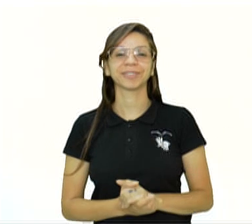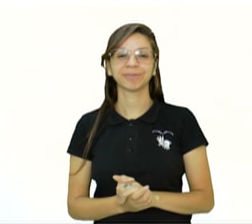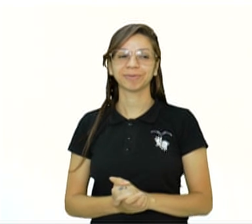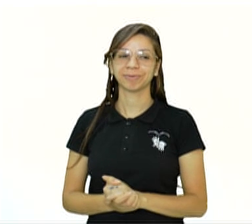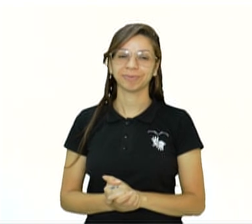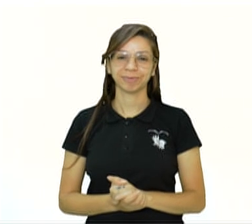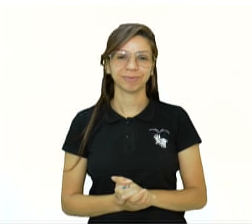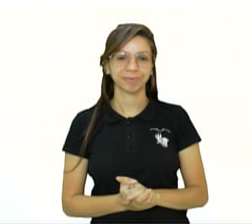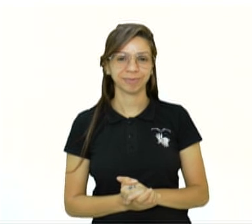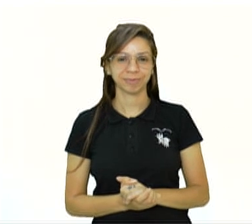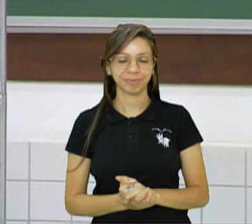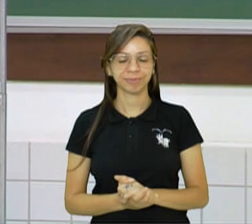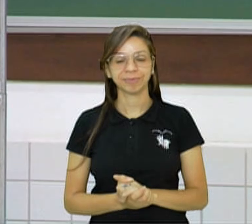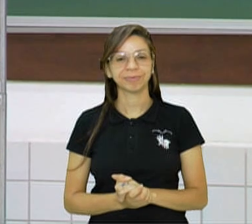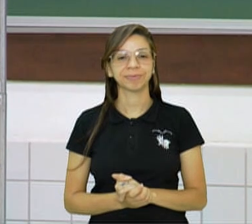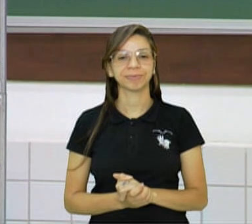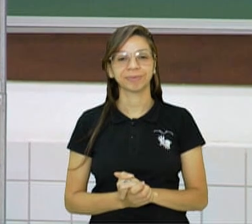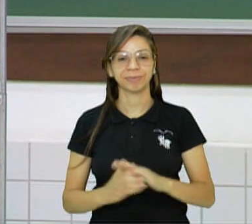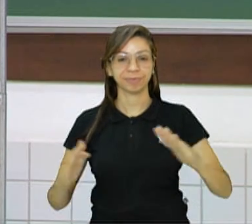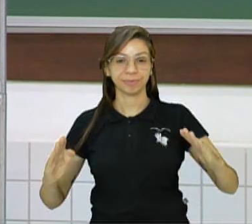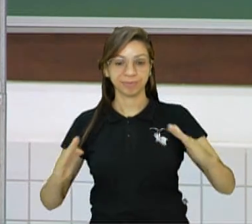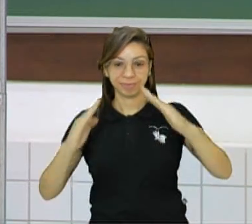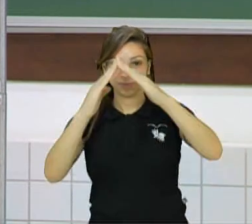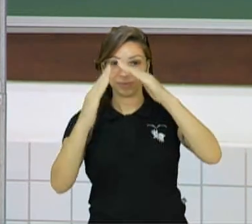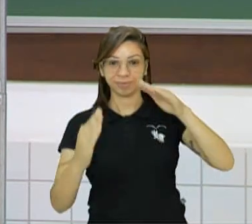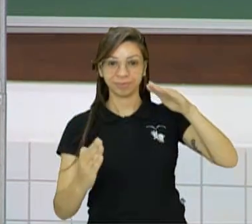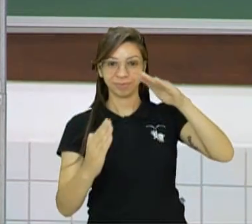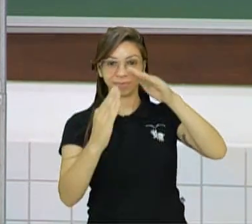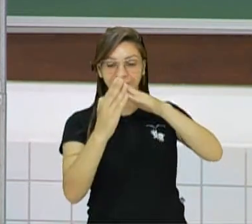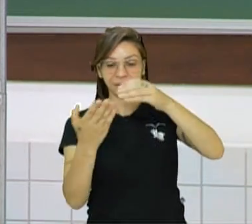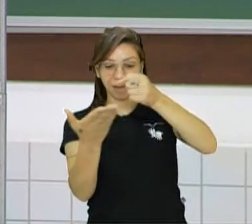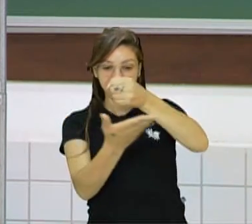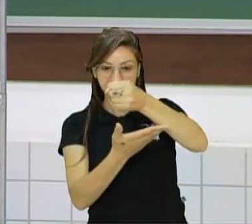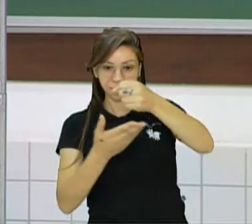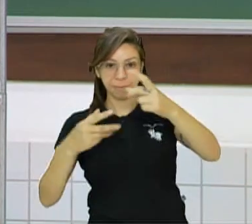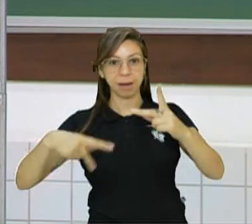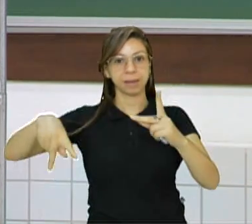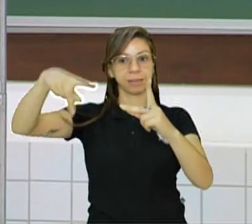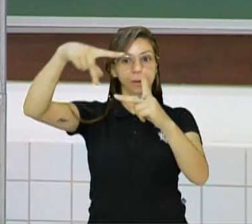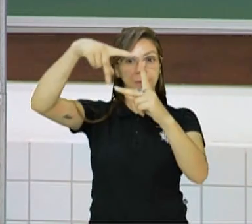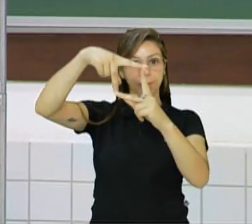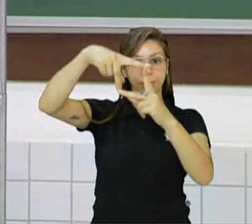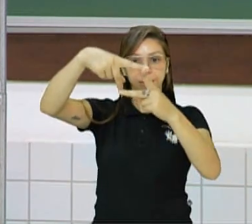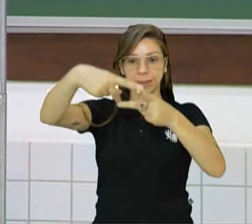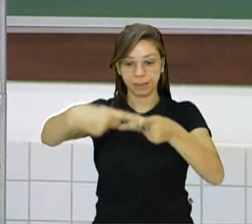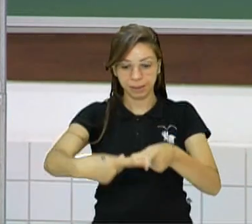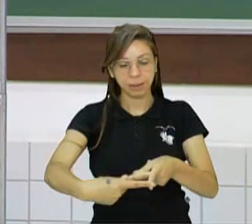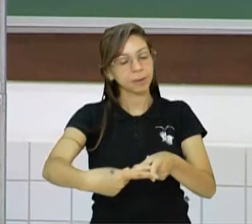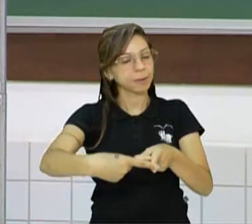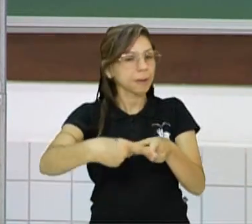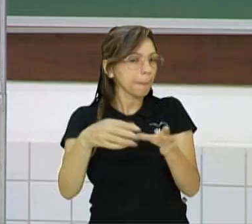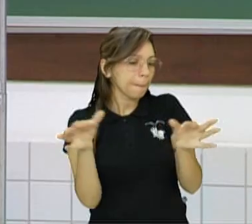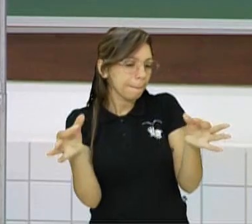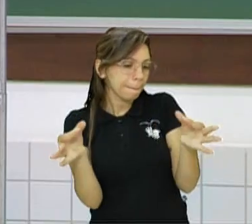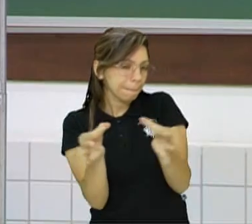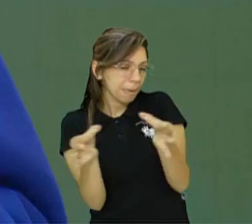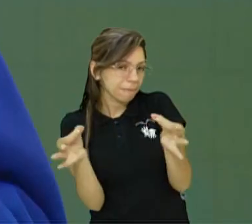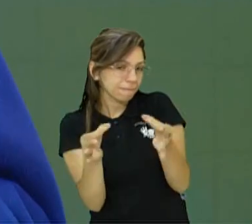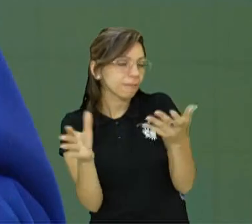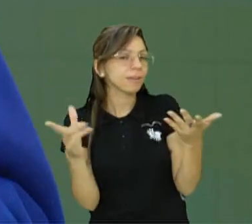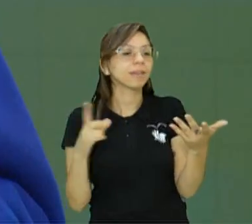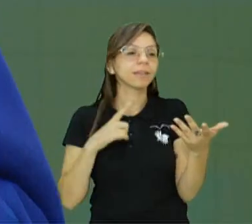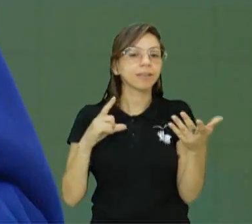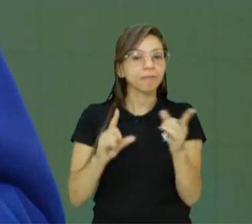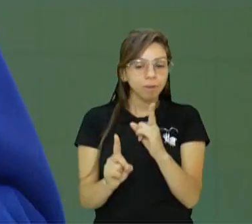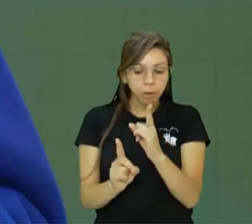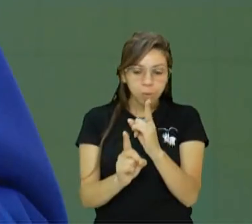nossa pirâmide de base quadrada. Se você fez ela bem certinho, você vai ter encontrado